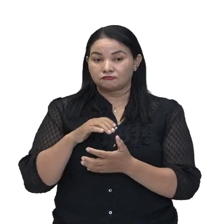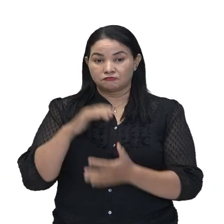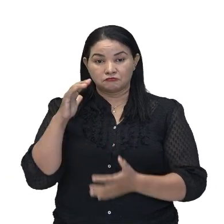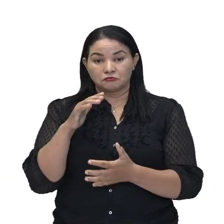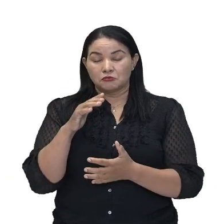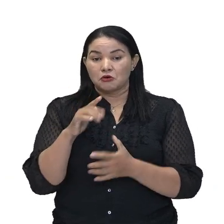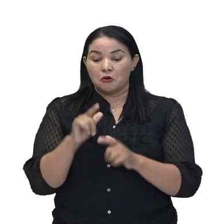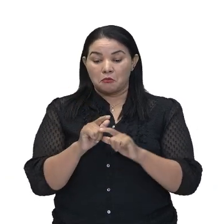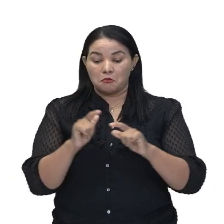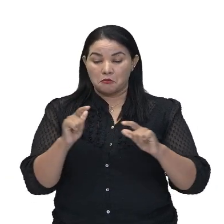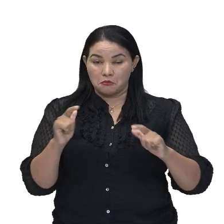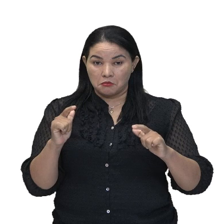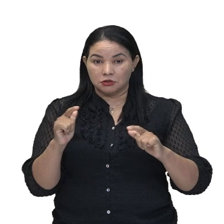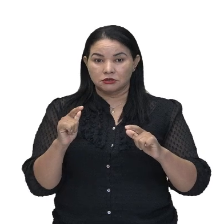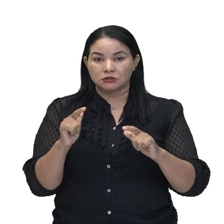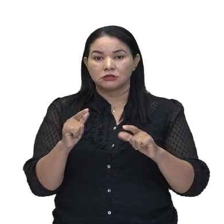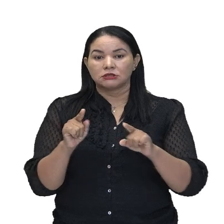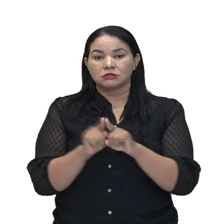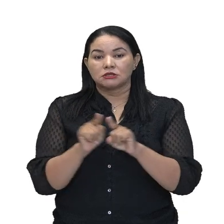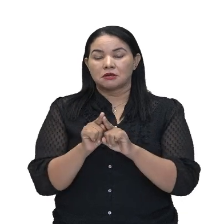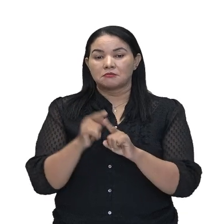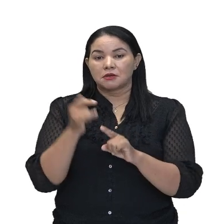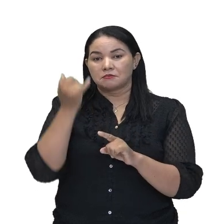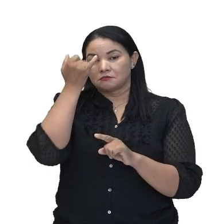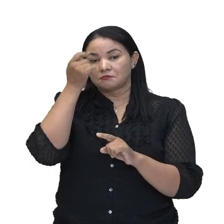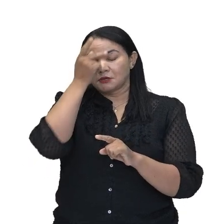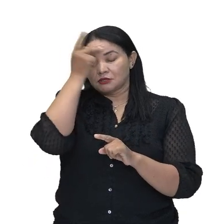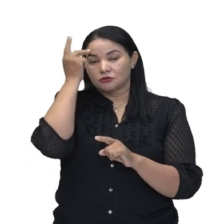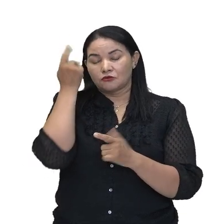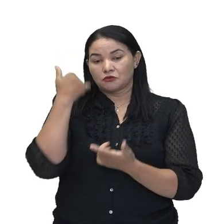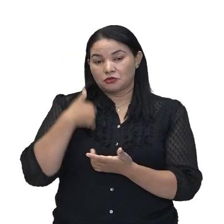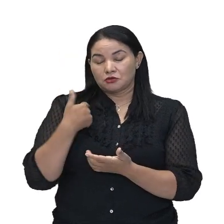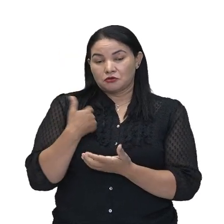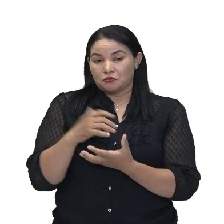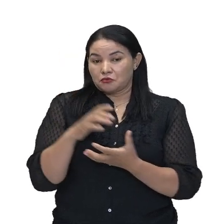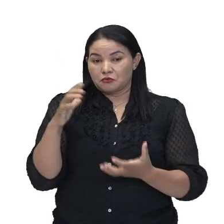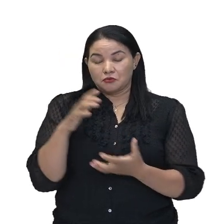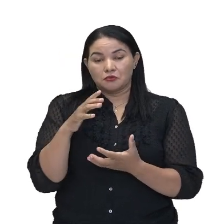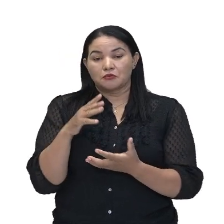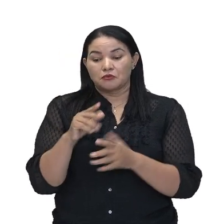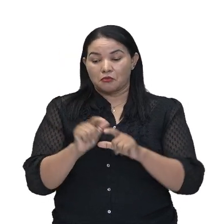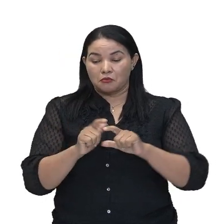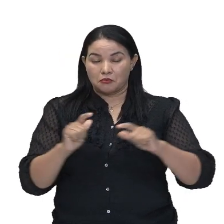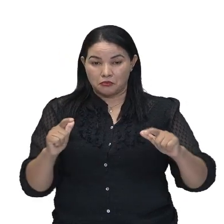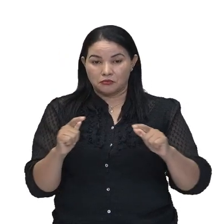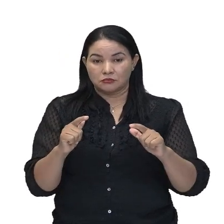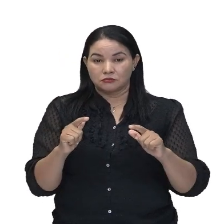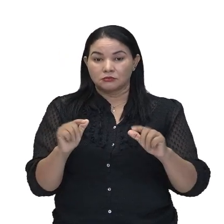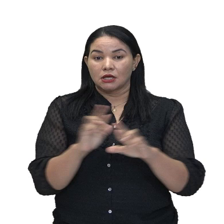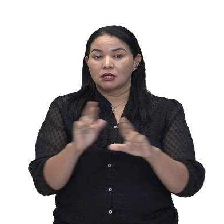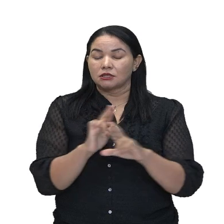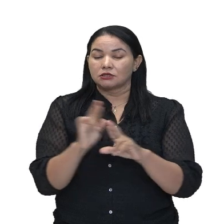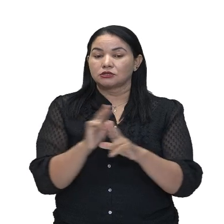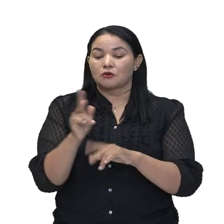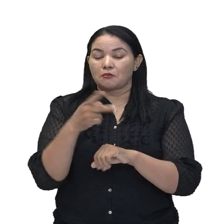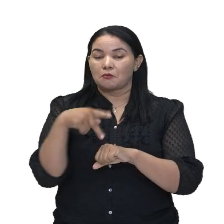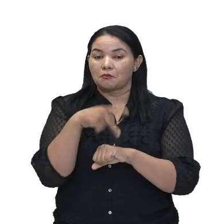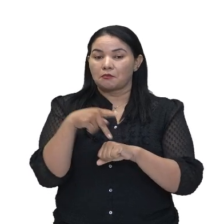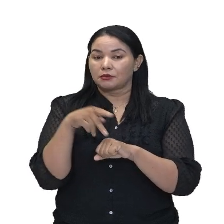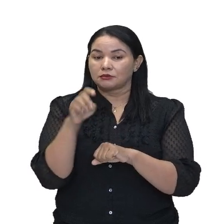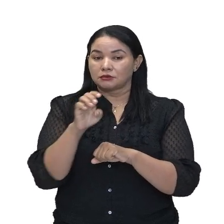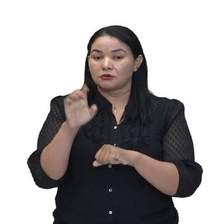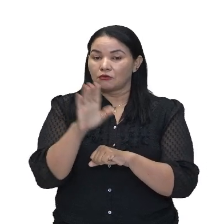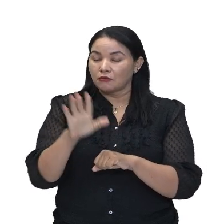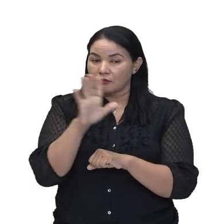mais e a de idosos também, tá? Agora, isso em relação a um país europeu, tá? Vamos